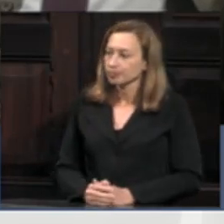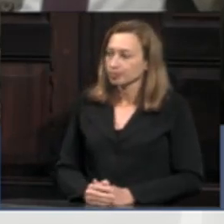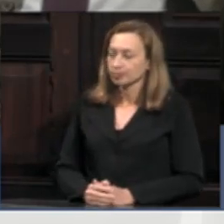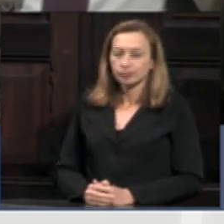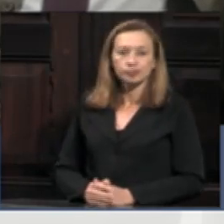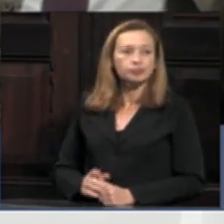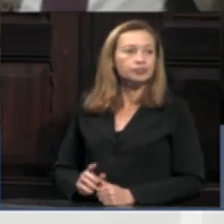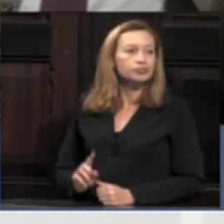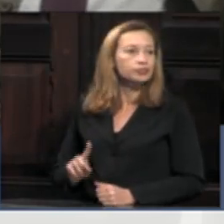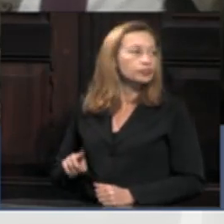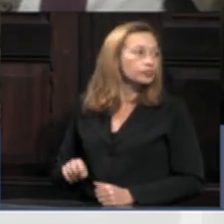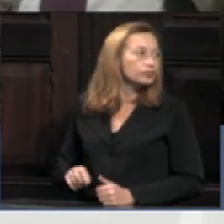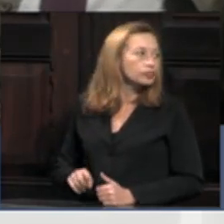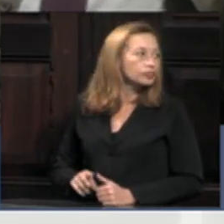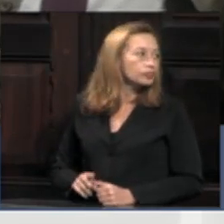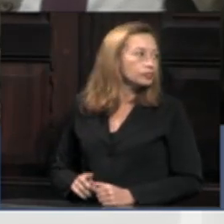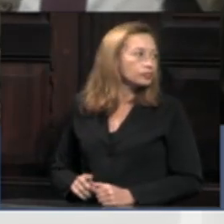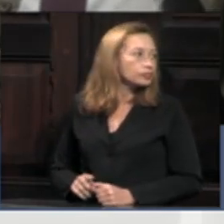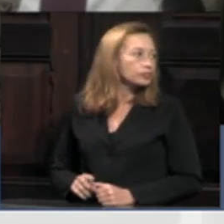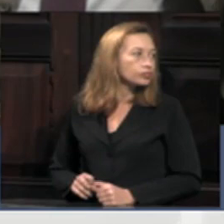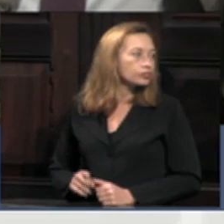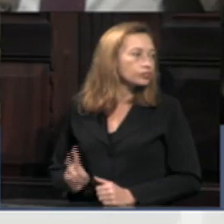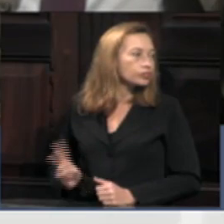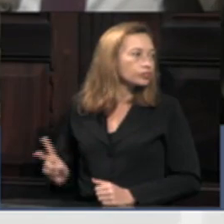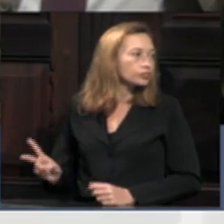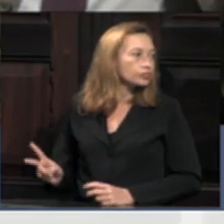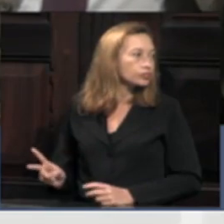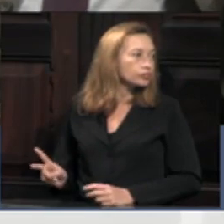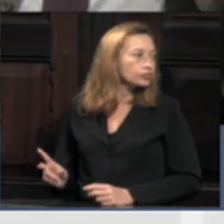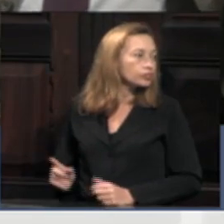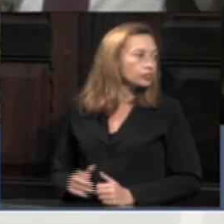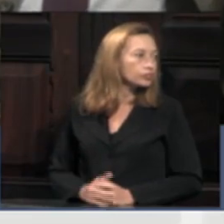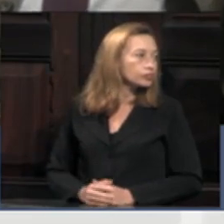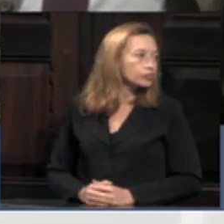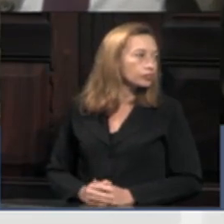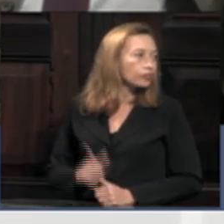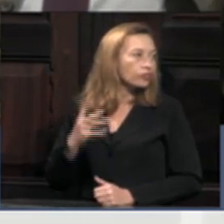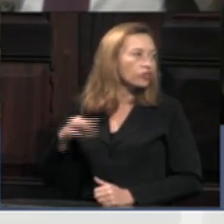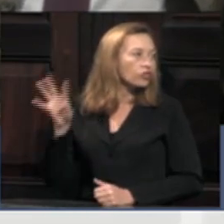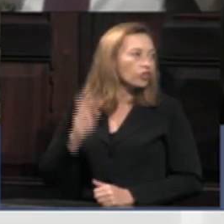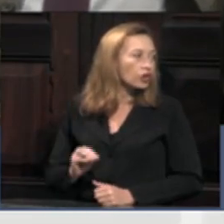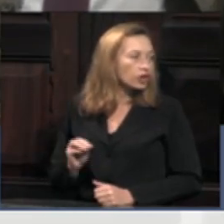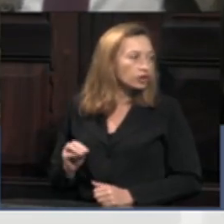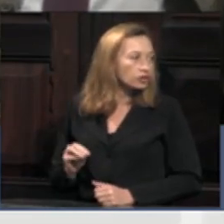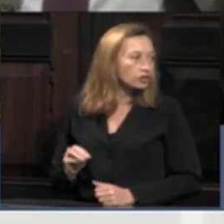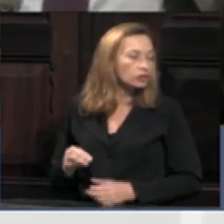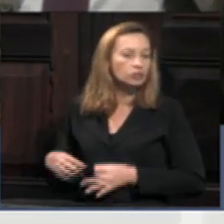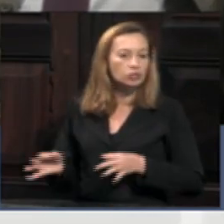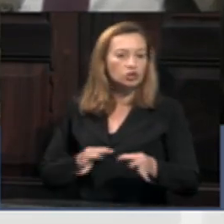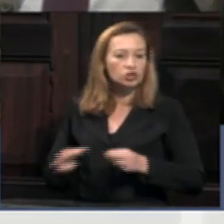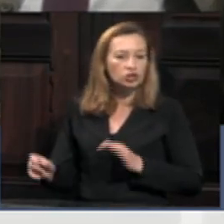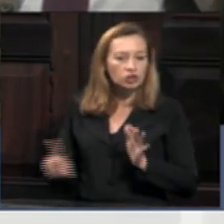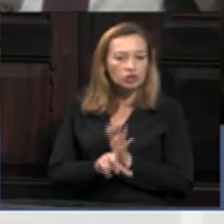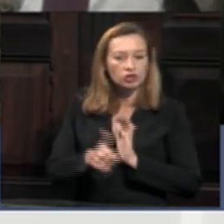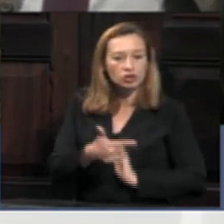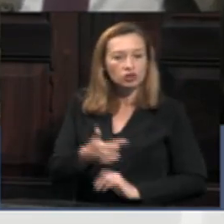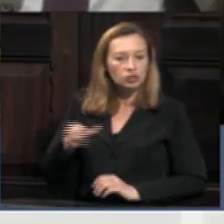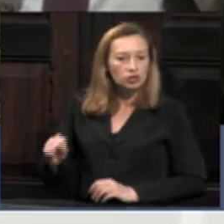fica adiada a mesma e coloco em votação o veto total aposto ao projeto de lei